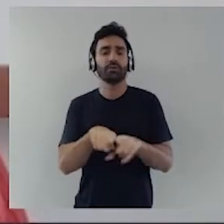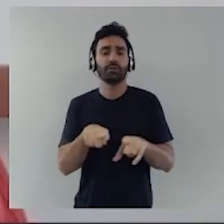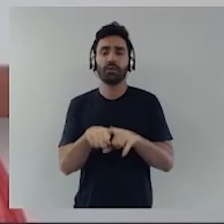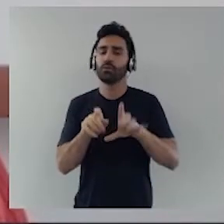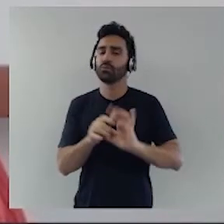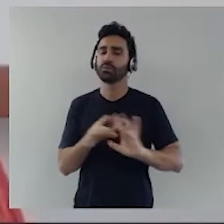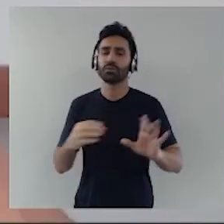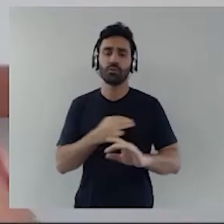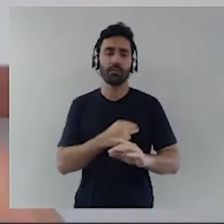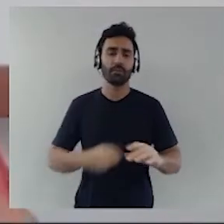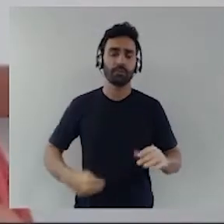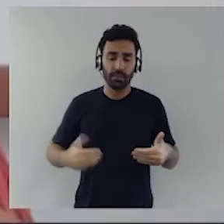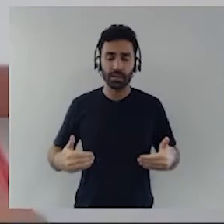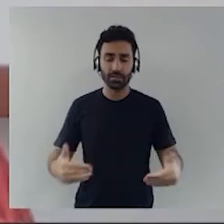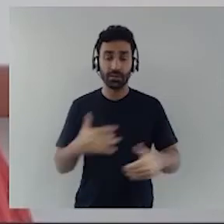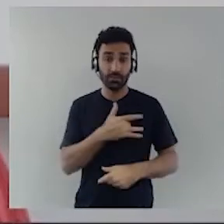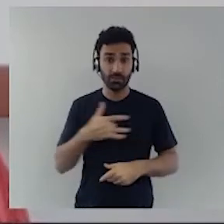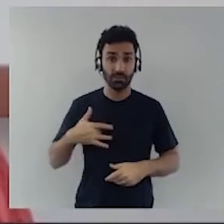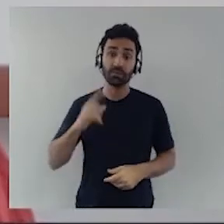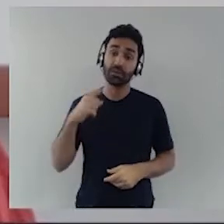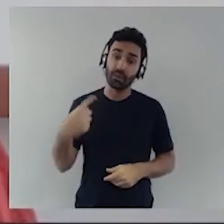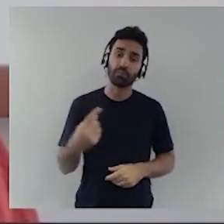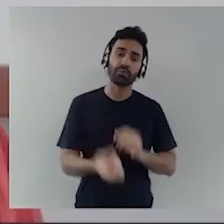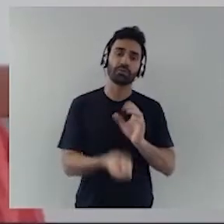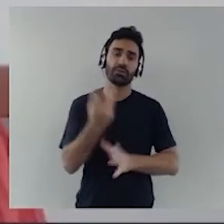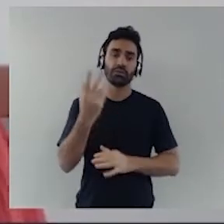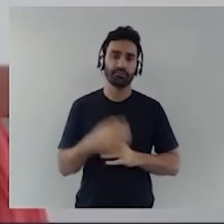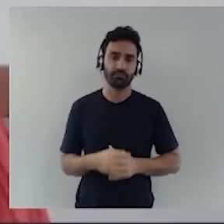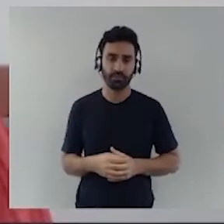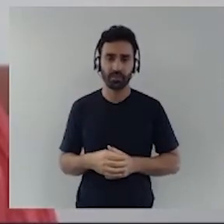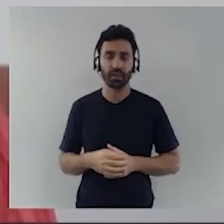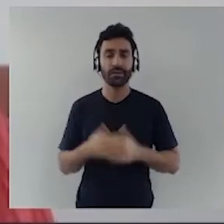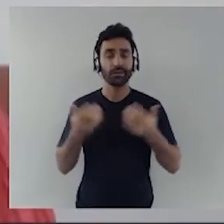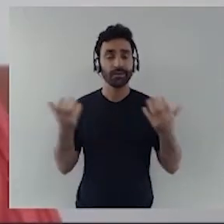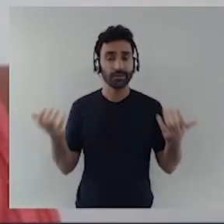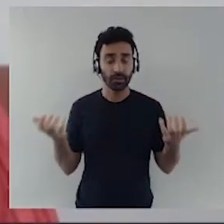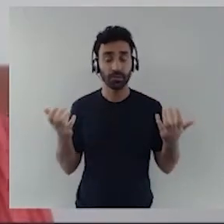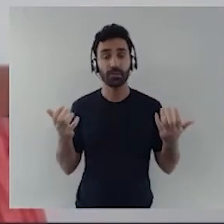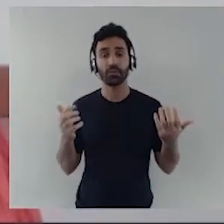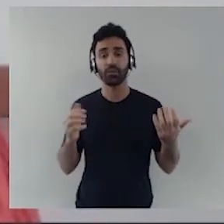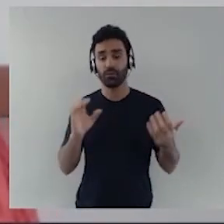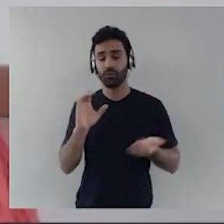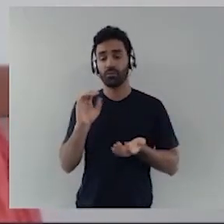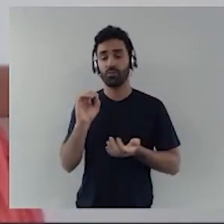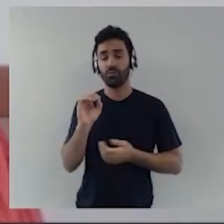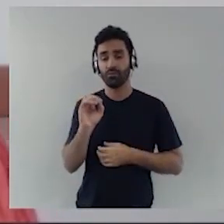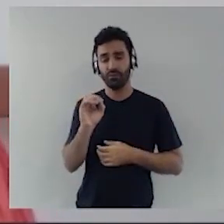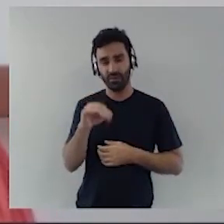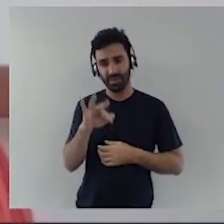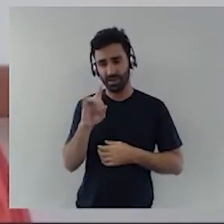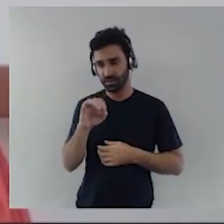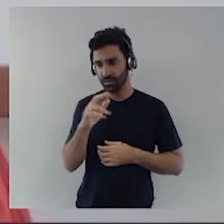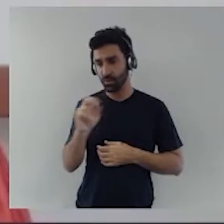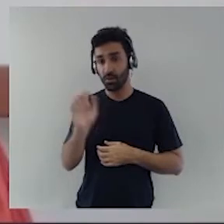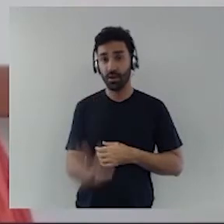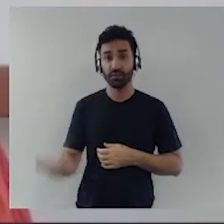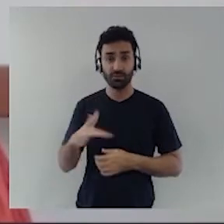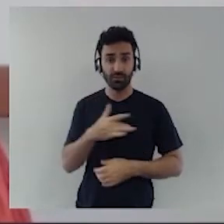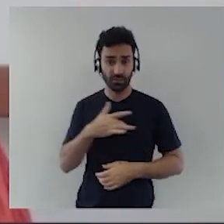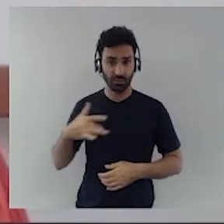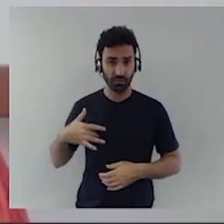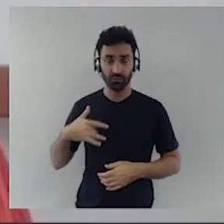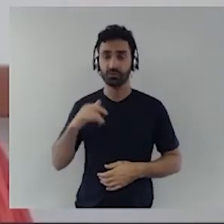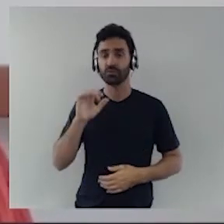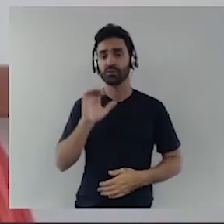ministério da saúde para serem só depois disso implementadas então o que queria o que quer a confederação nacional de saúde é que